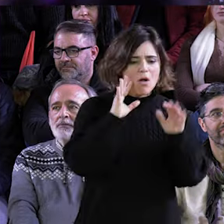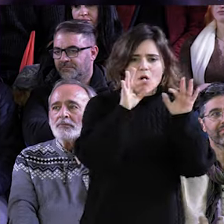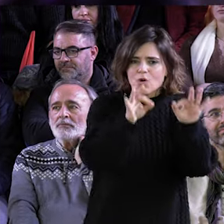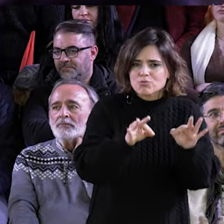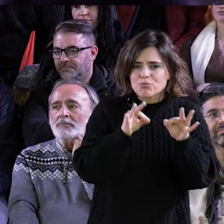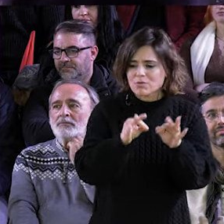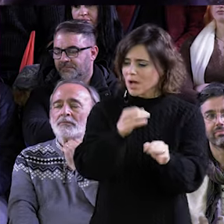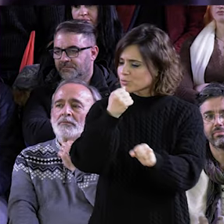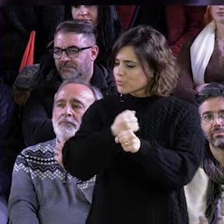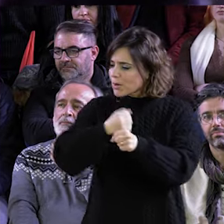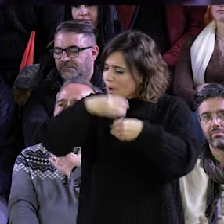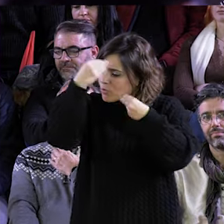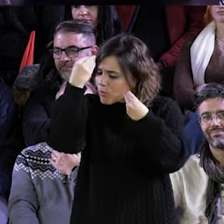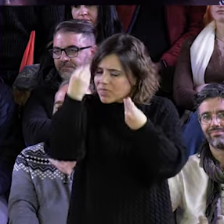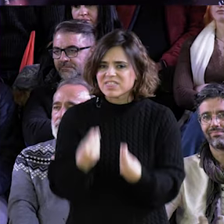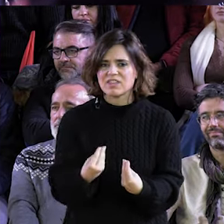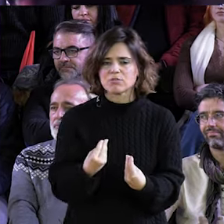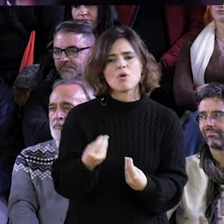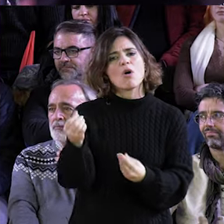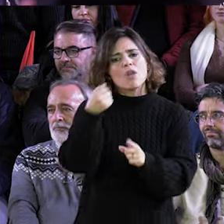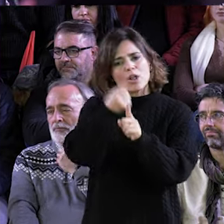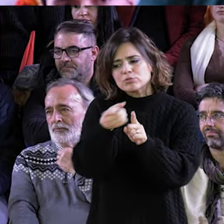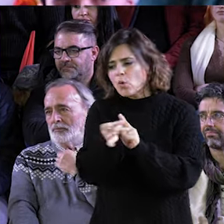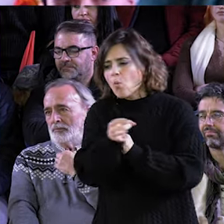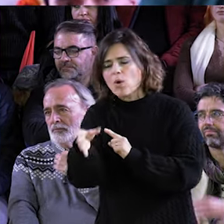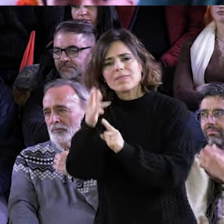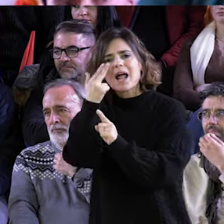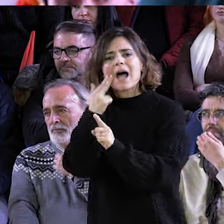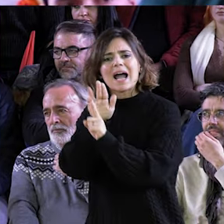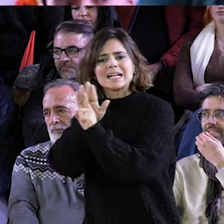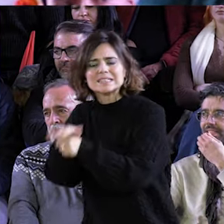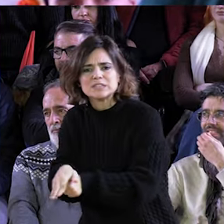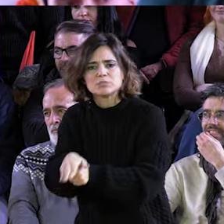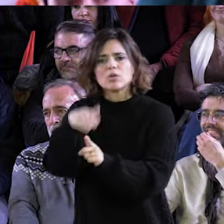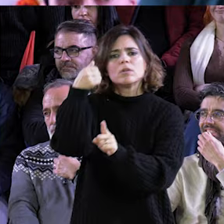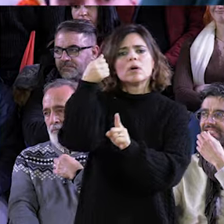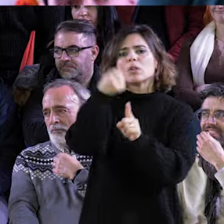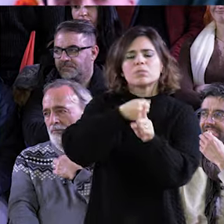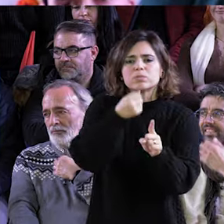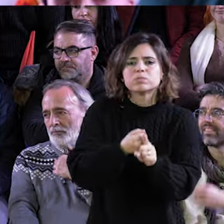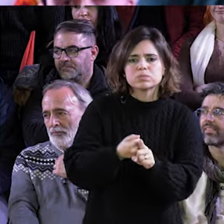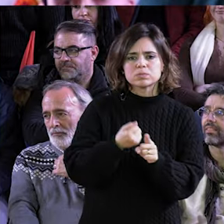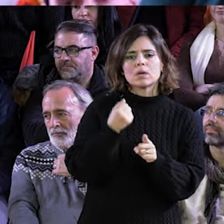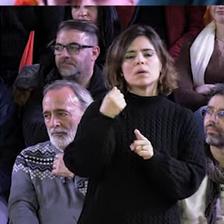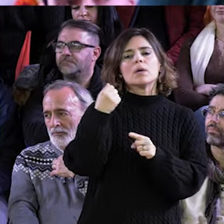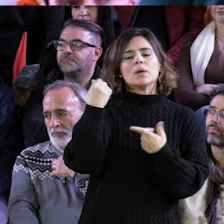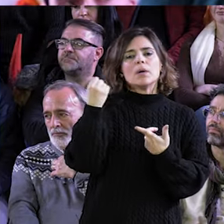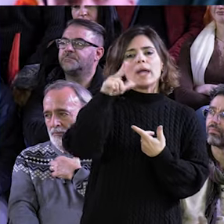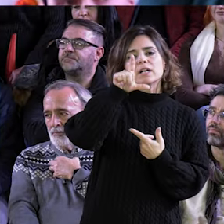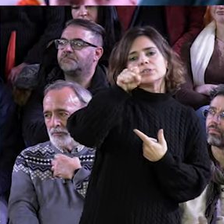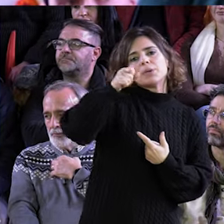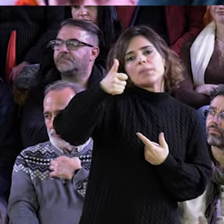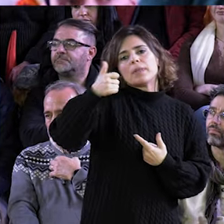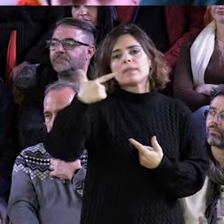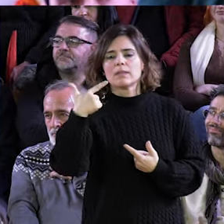ao trabalho digno, na luta antirracista, nos movimentos feministas e LGBT. Estamos aqui todas e todos